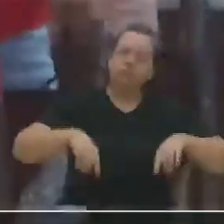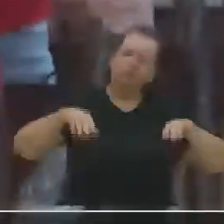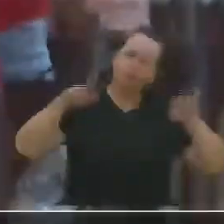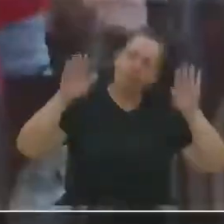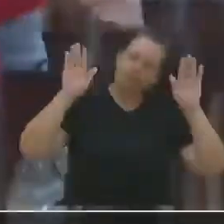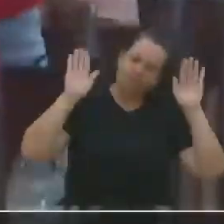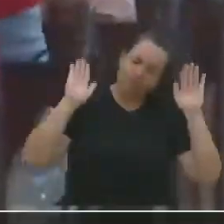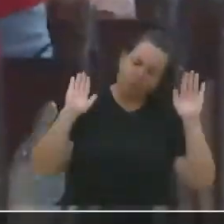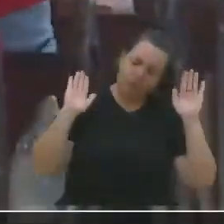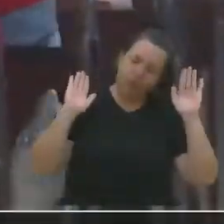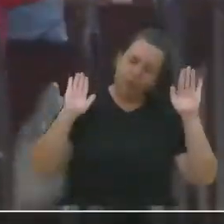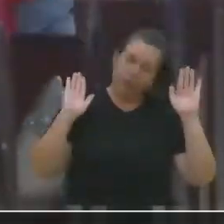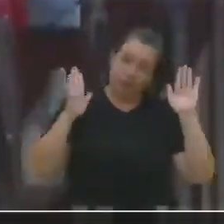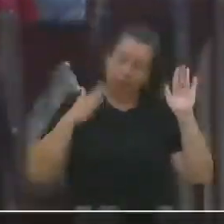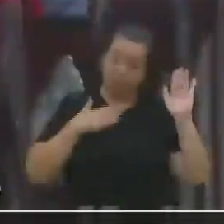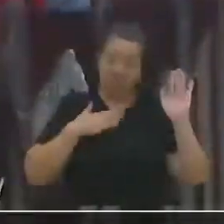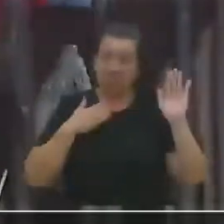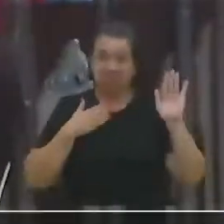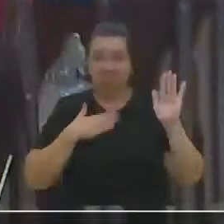para